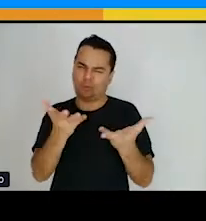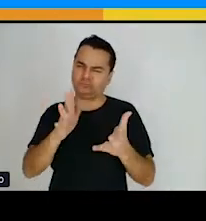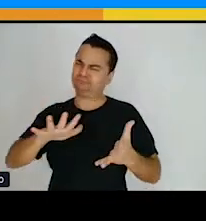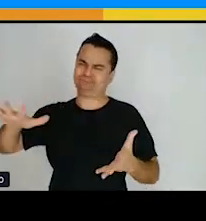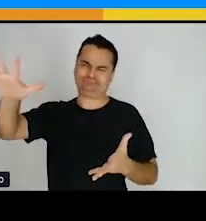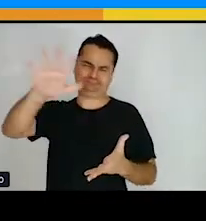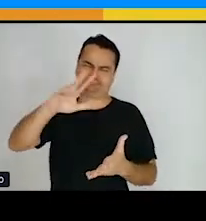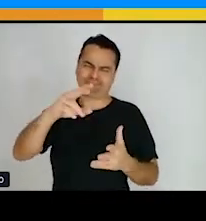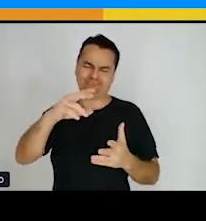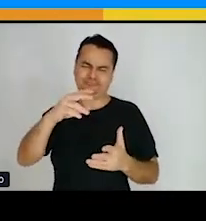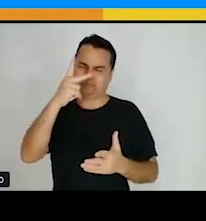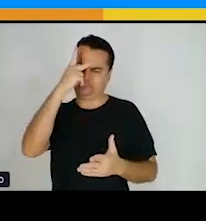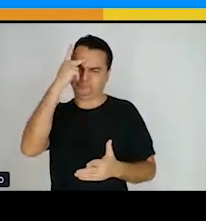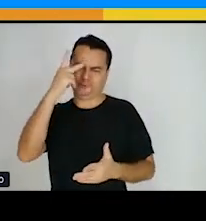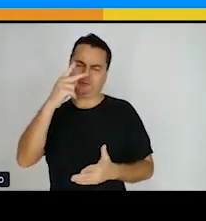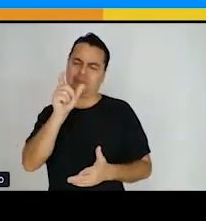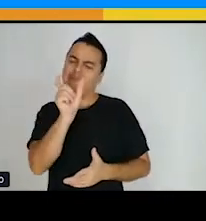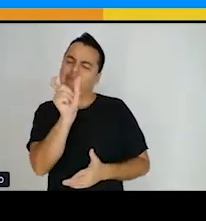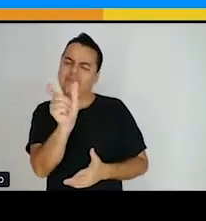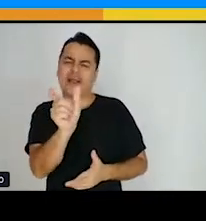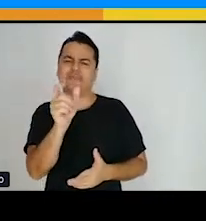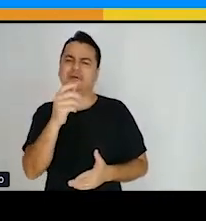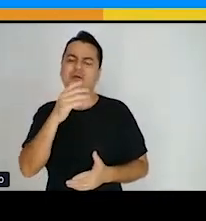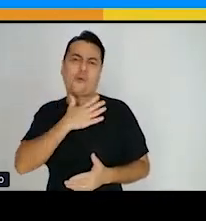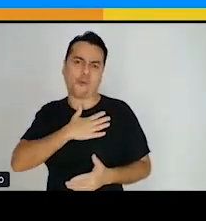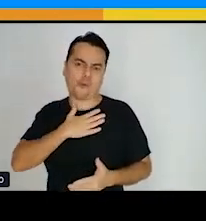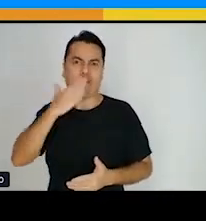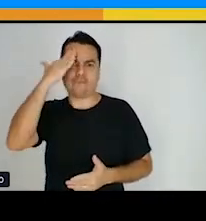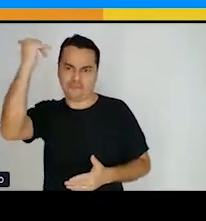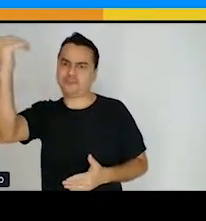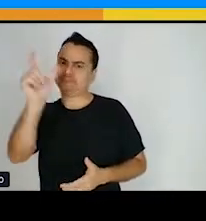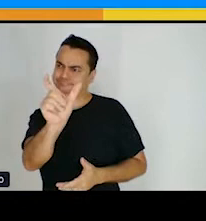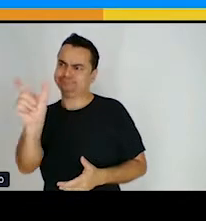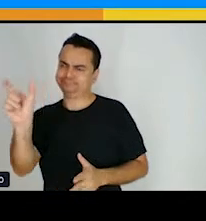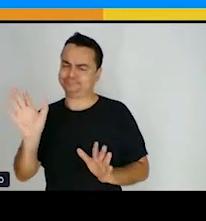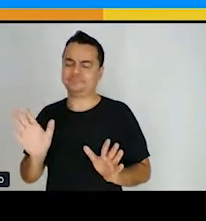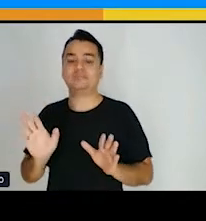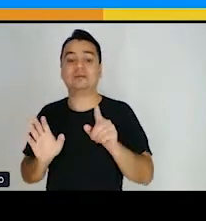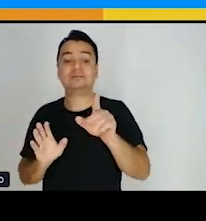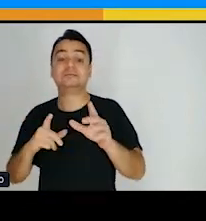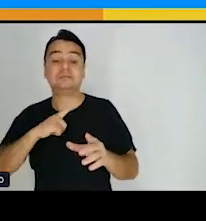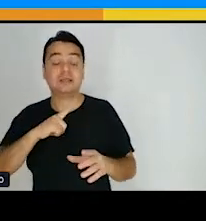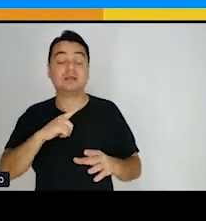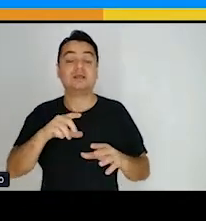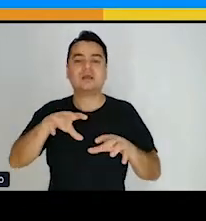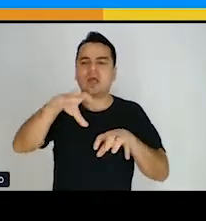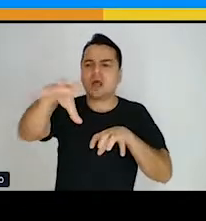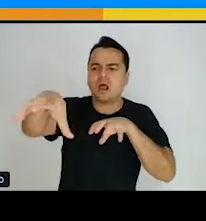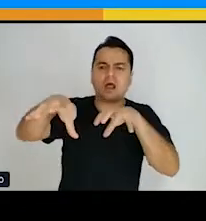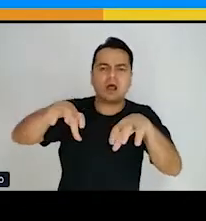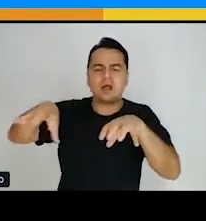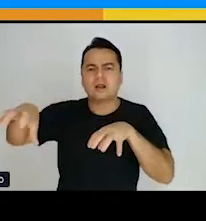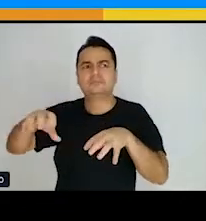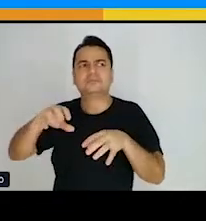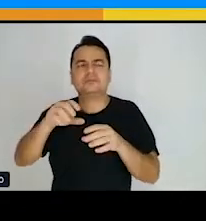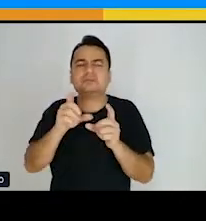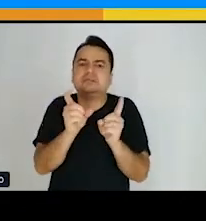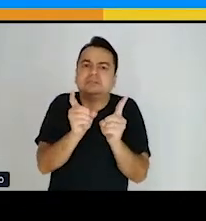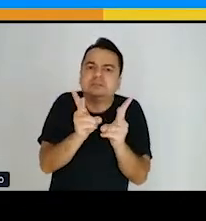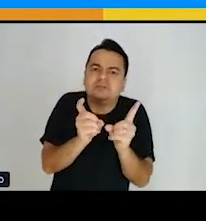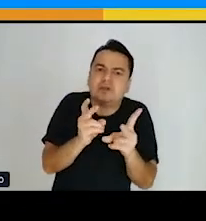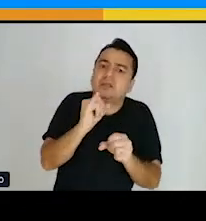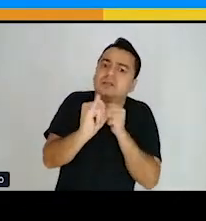né? O aprendizado de máquina tem quebrado aí diversas barreiras em diversas áreas, né? E-commerce, tradução